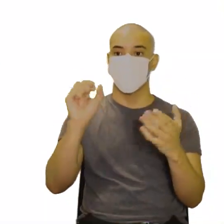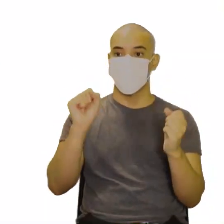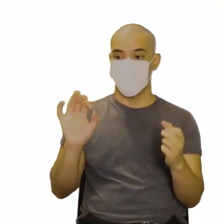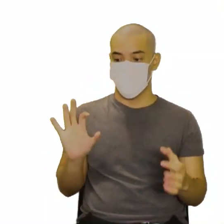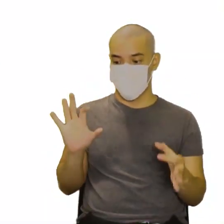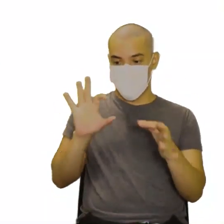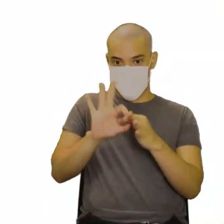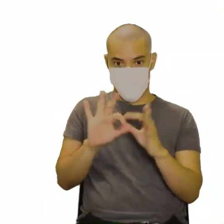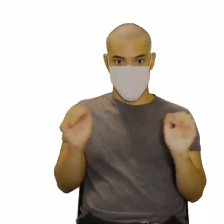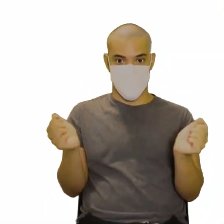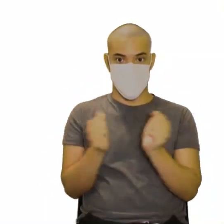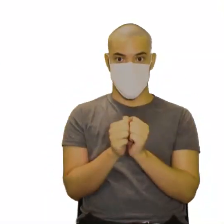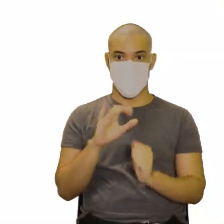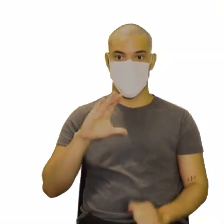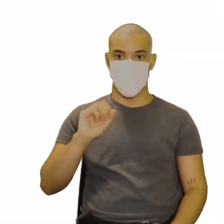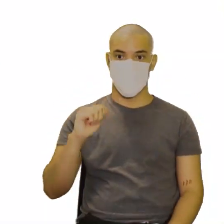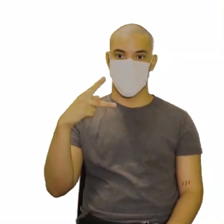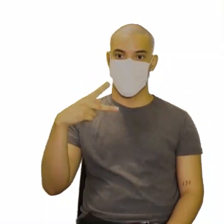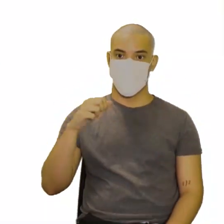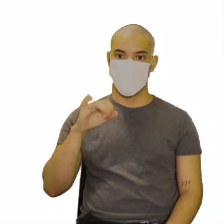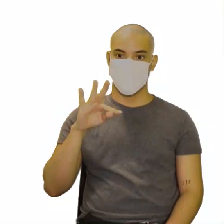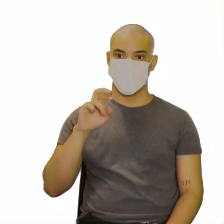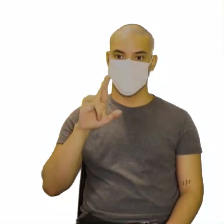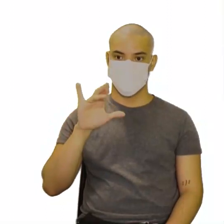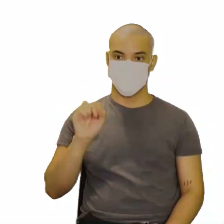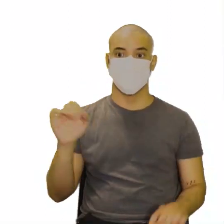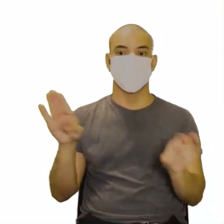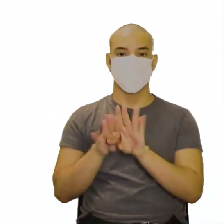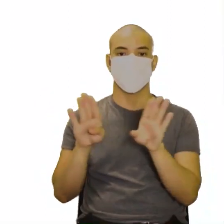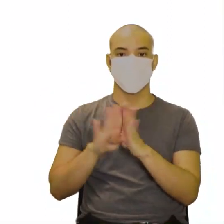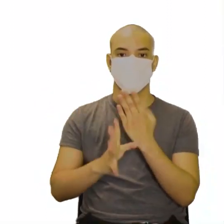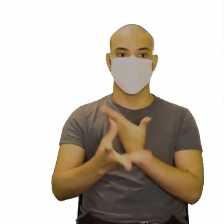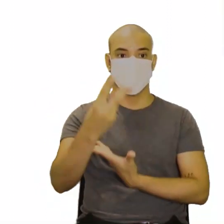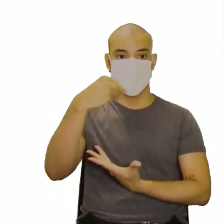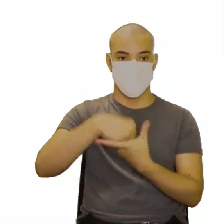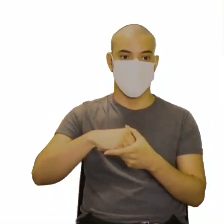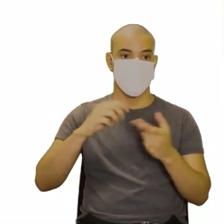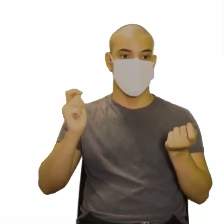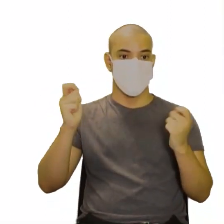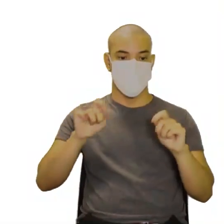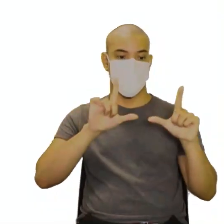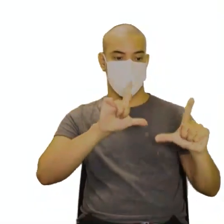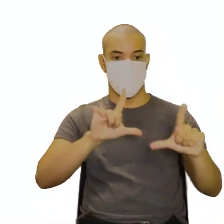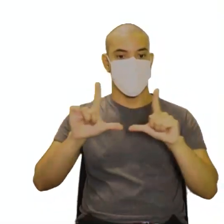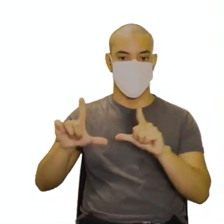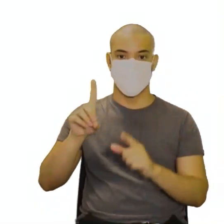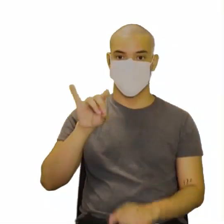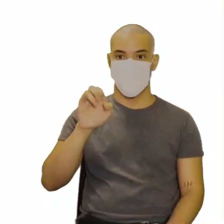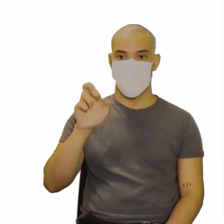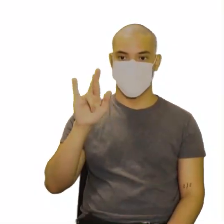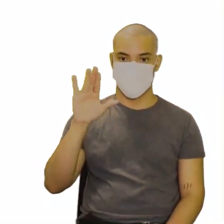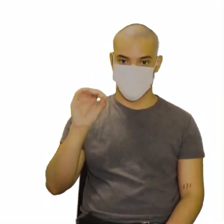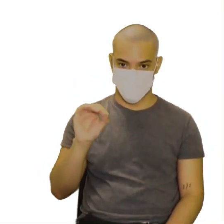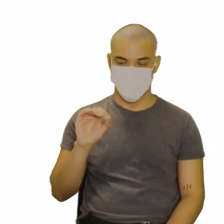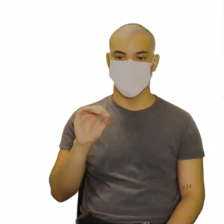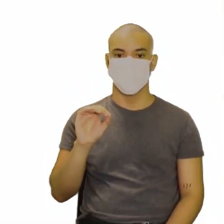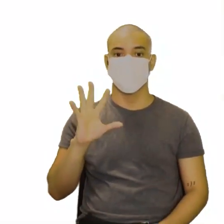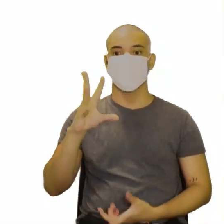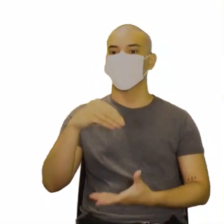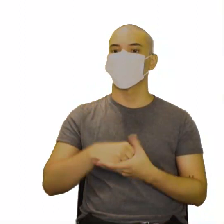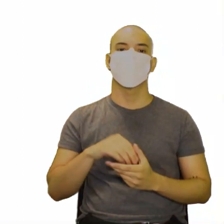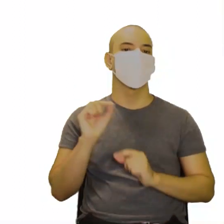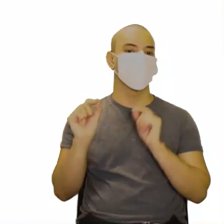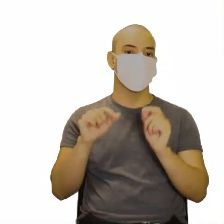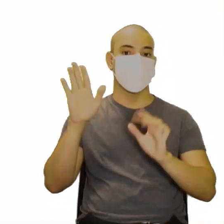associar esses capacitores, e aqui também no interior do capacitor é preenchido com dielétrico. E esse dielétrico